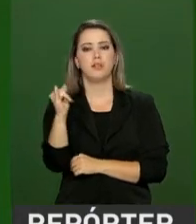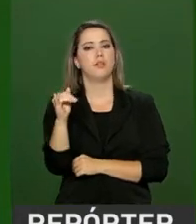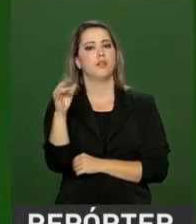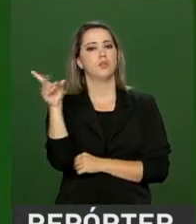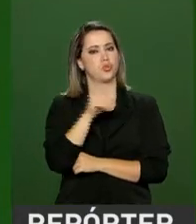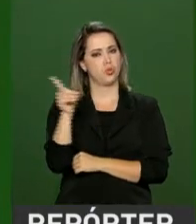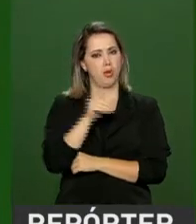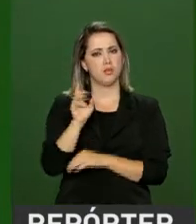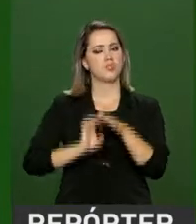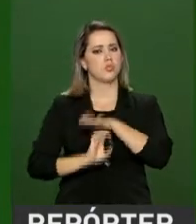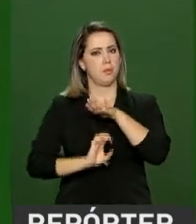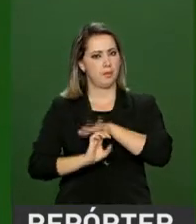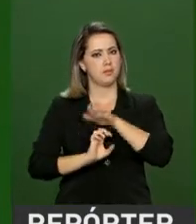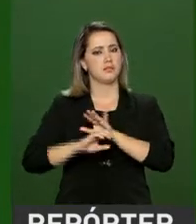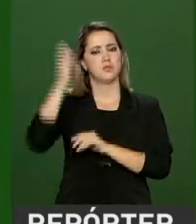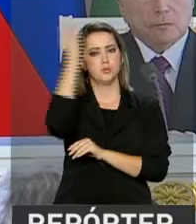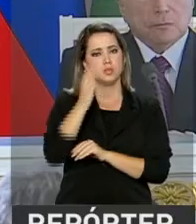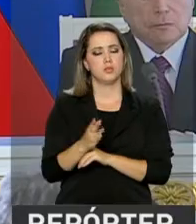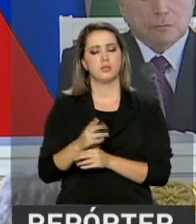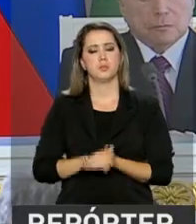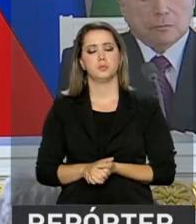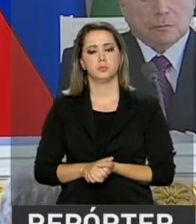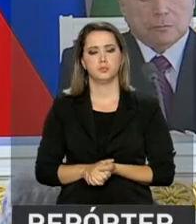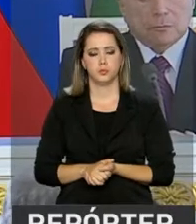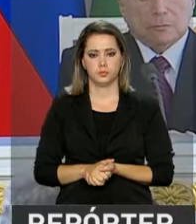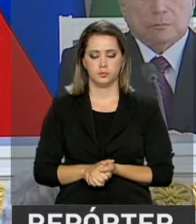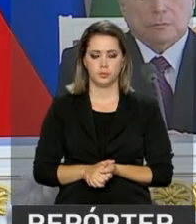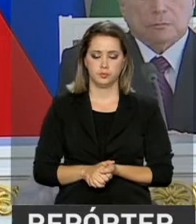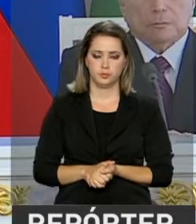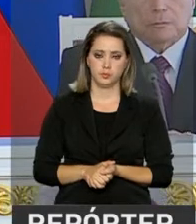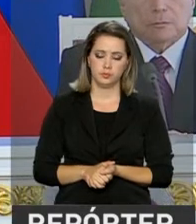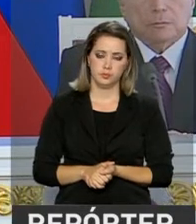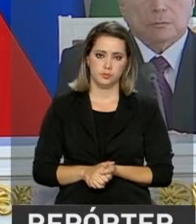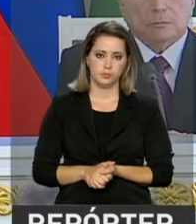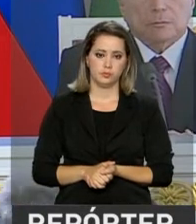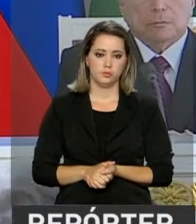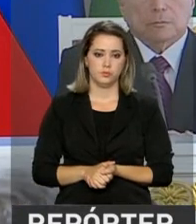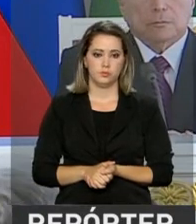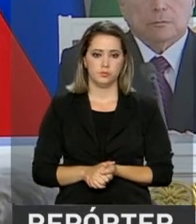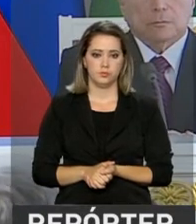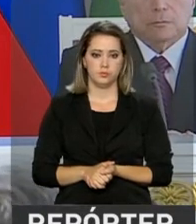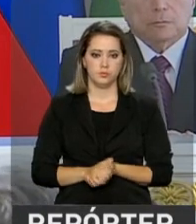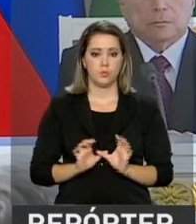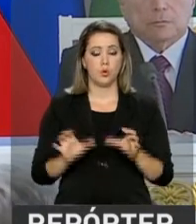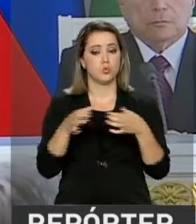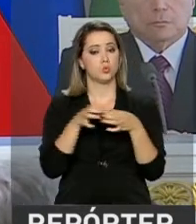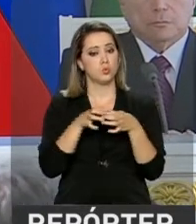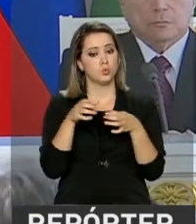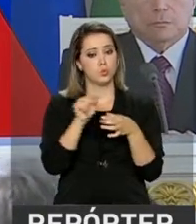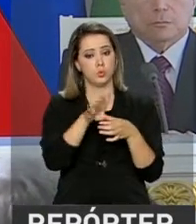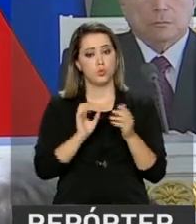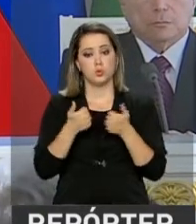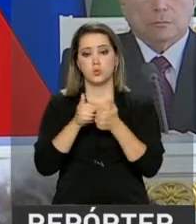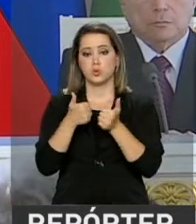US$ 1,5 bilhão, e destacou o setor de transportes. Programa Brasília para modernização nacional da infraestrutura. As companhias russas